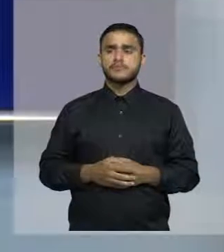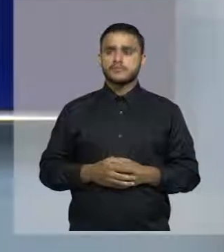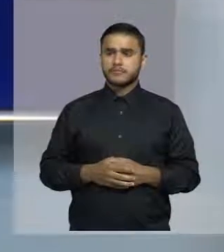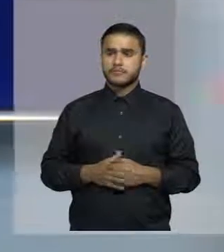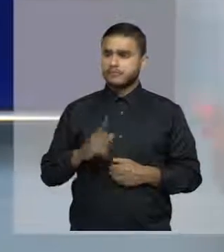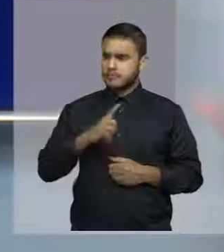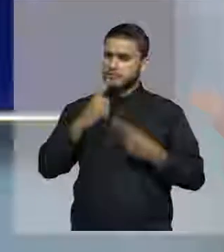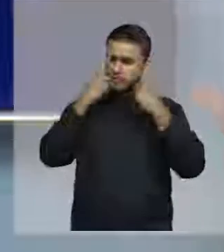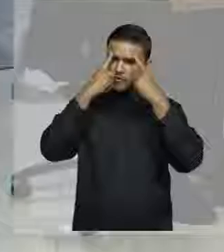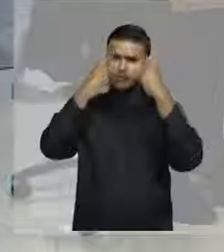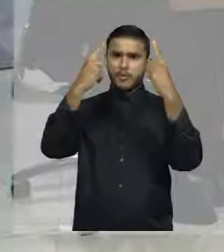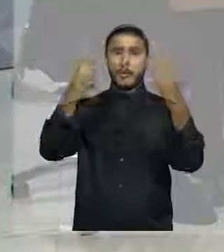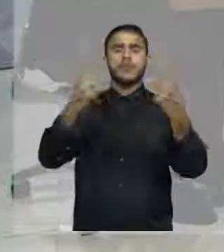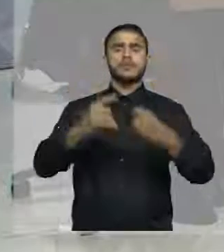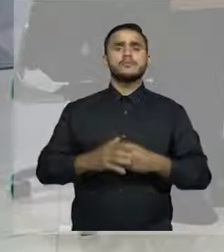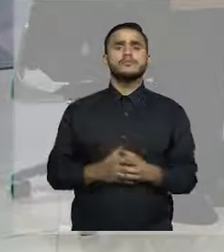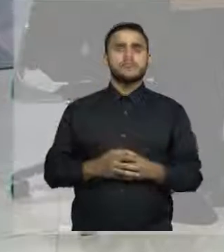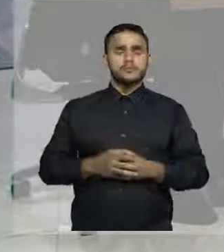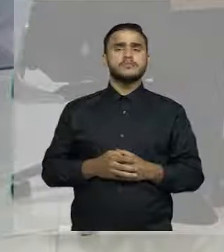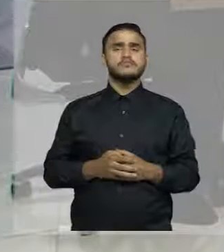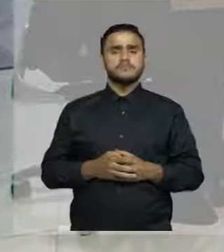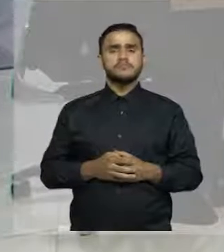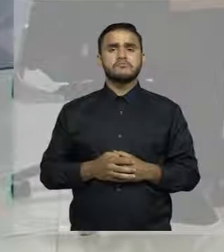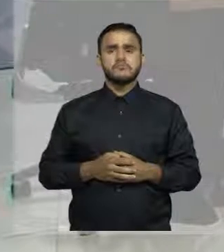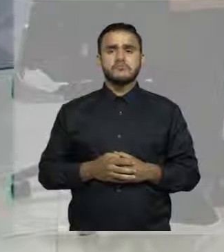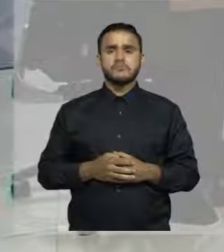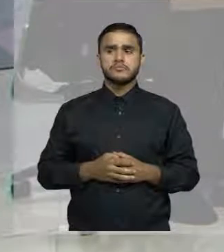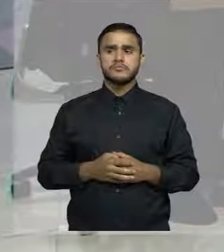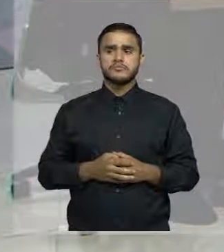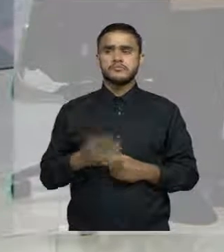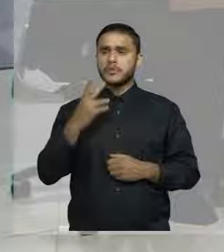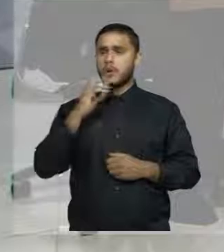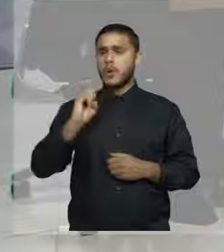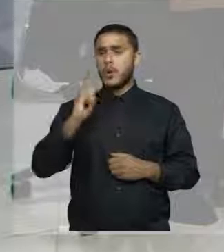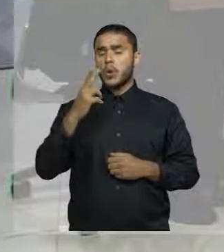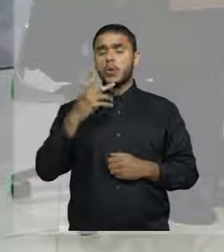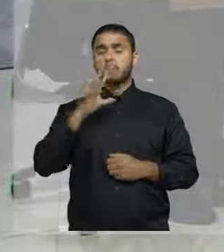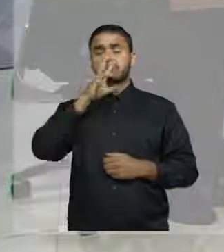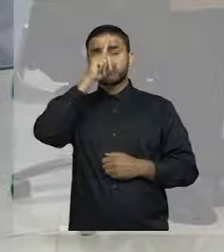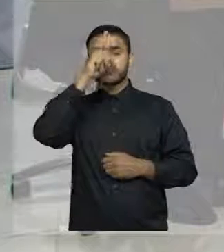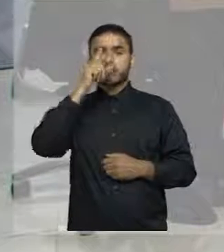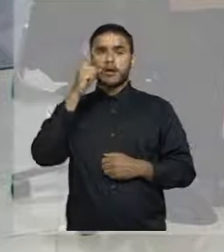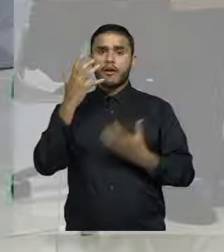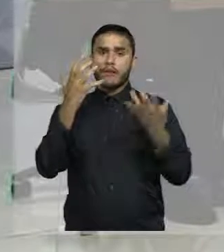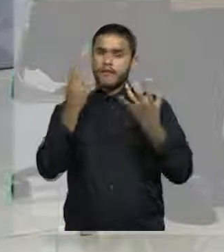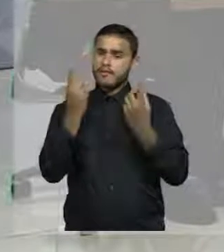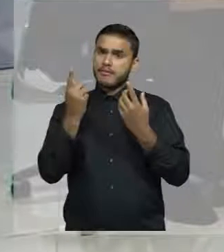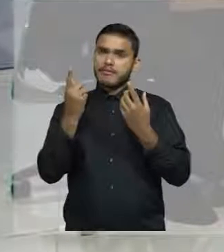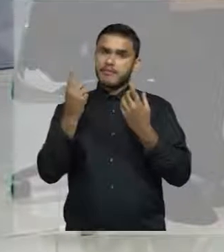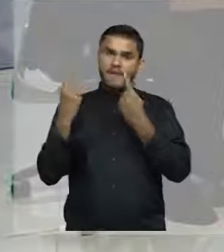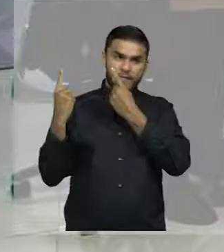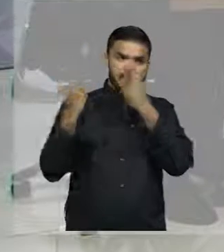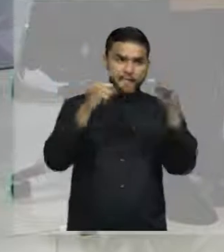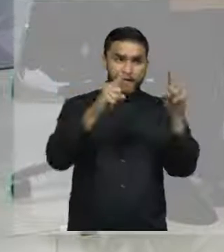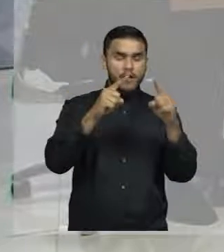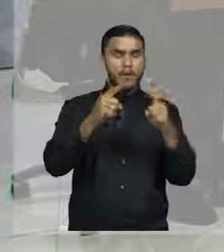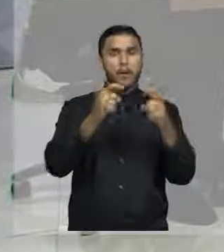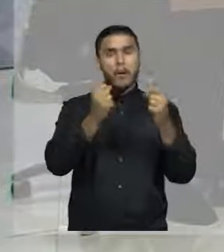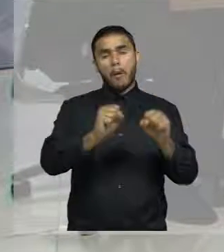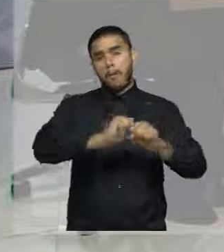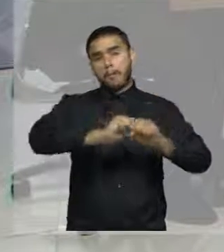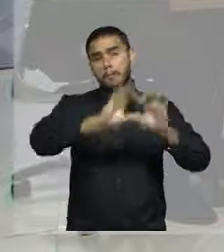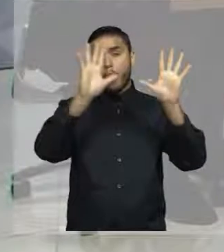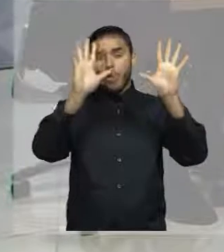Atentado ou apenas dano ao patrimônio público? Refiro-me às bombas que